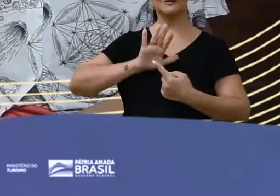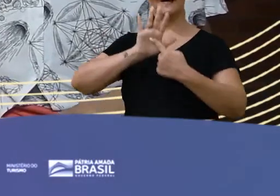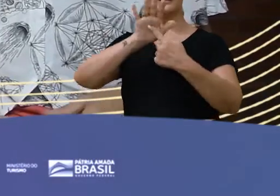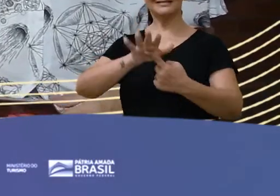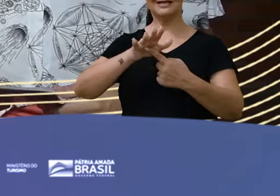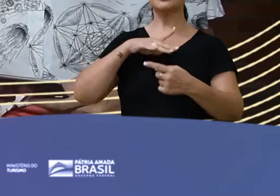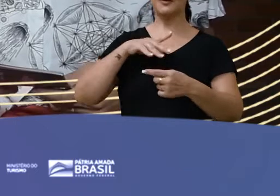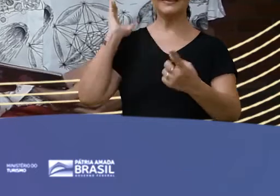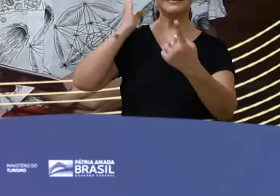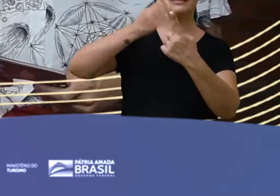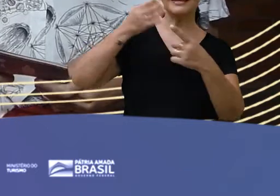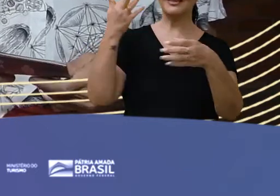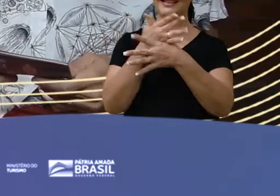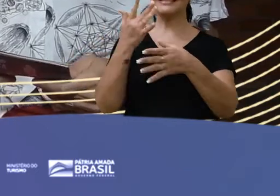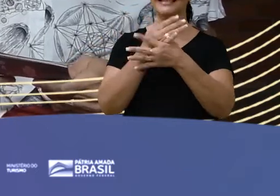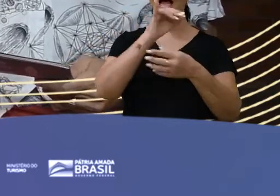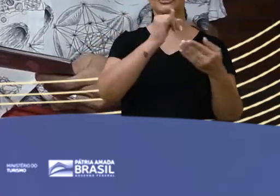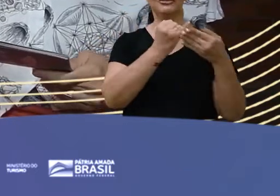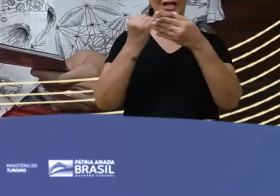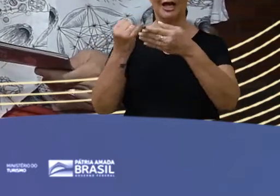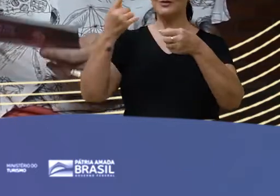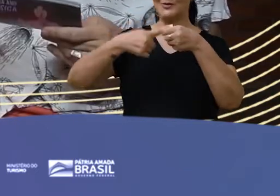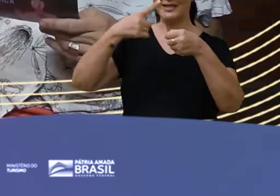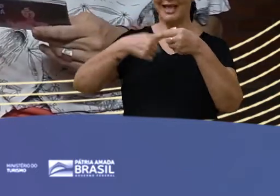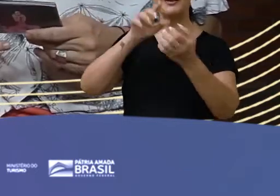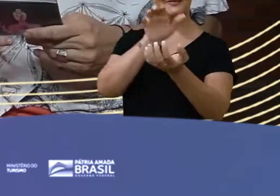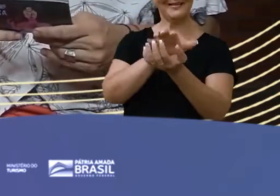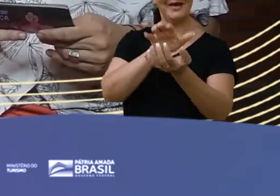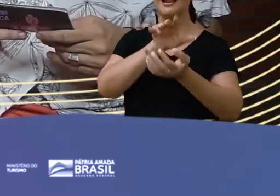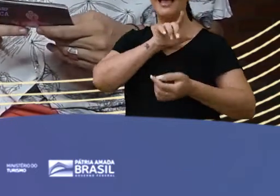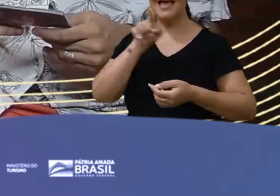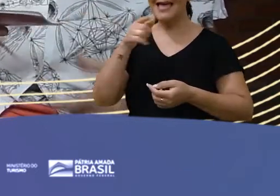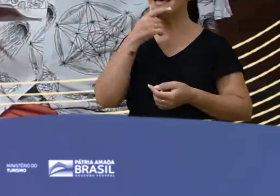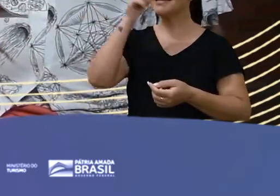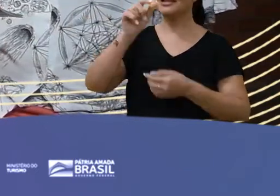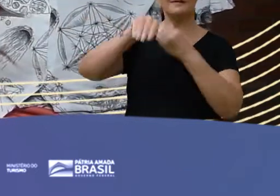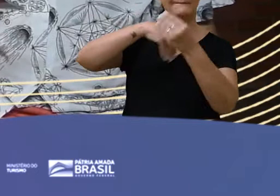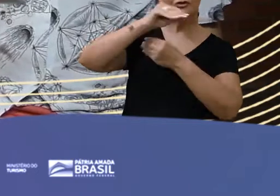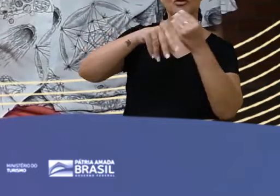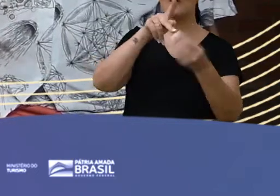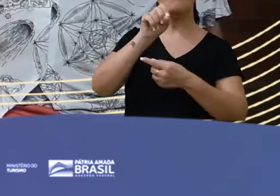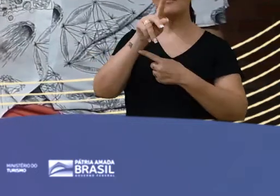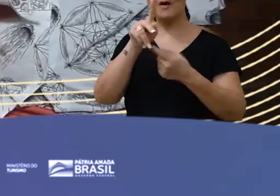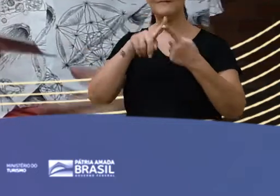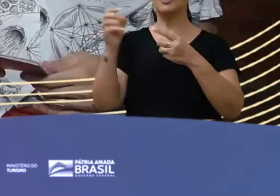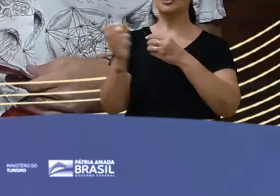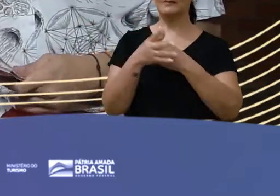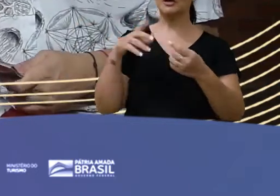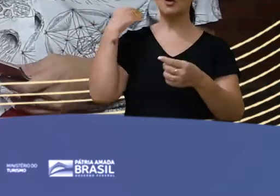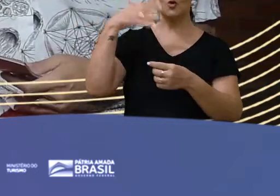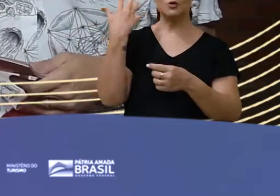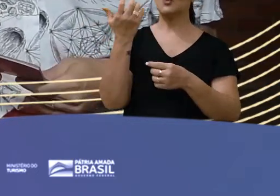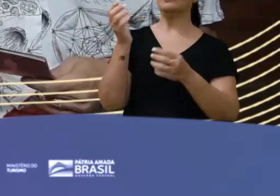vem direto da cidade de Igaraçu, interior de Pernambuco, ele que traz uma mistura de pop contemporâneo com o som das